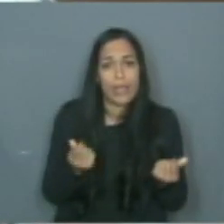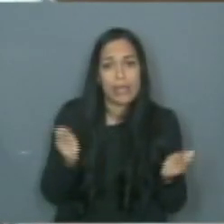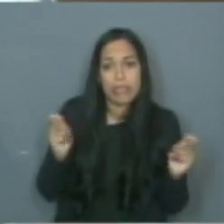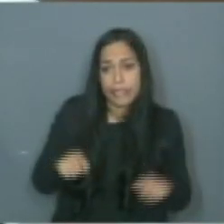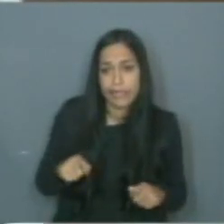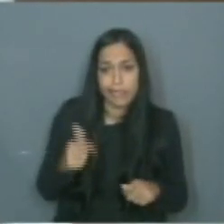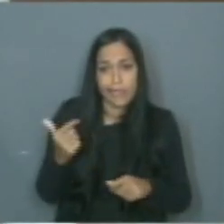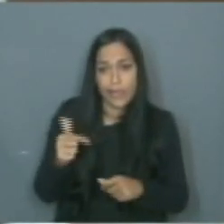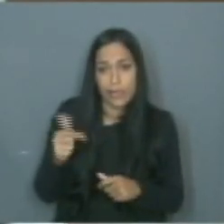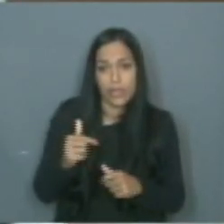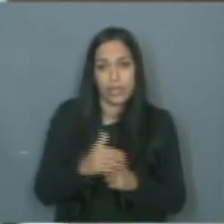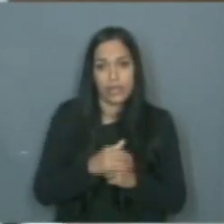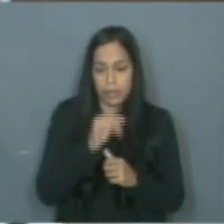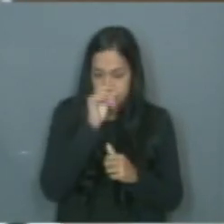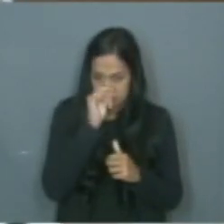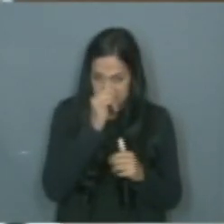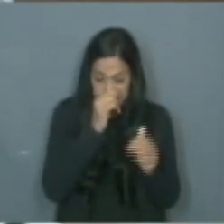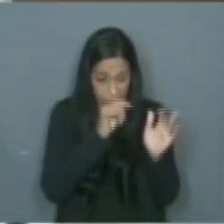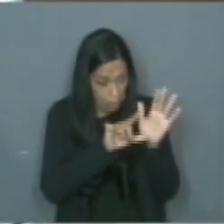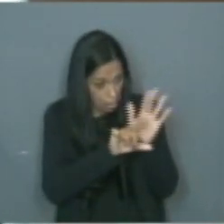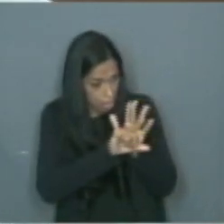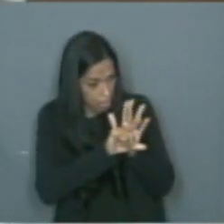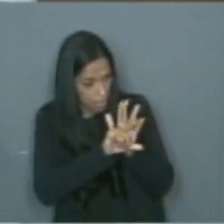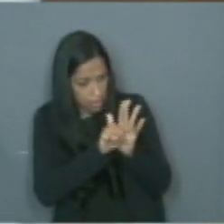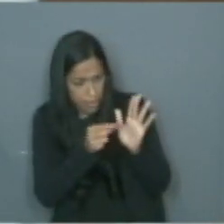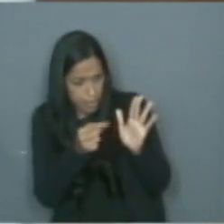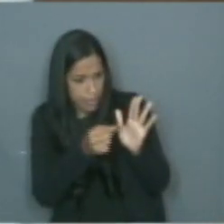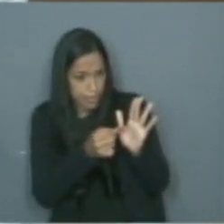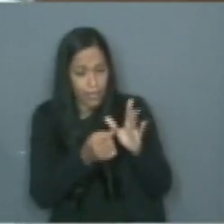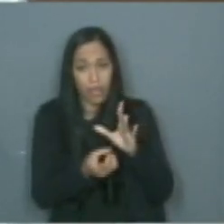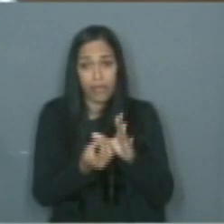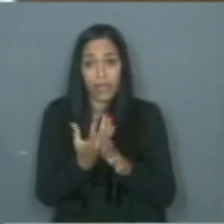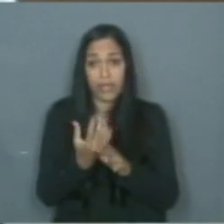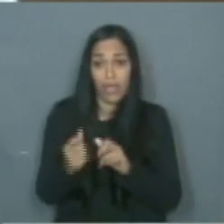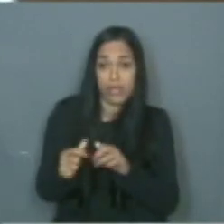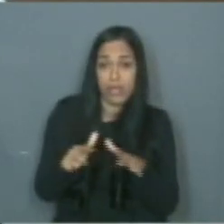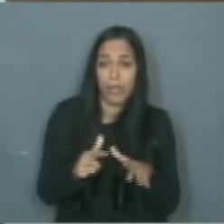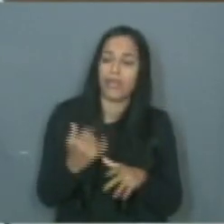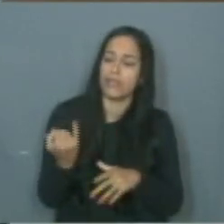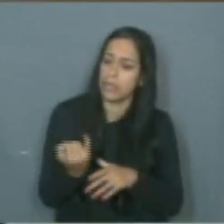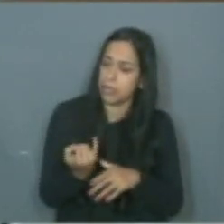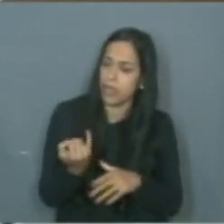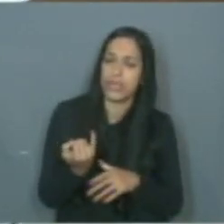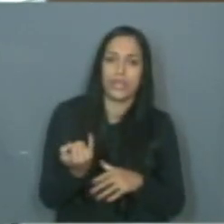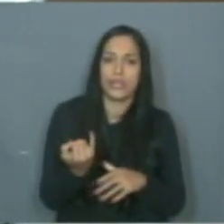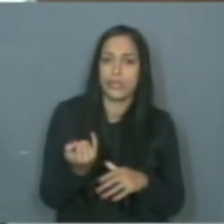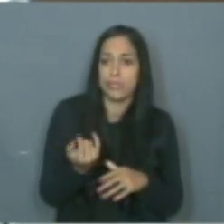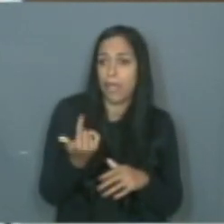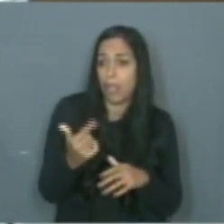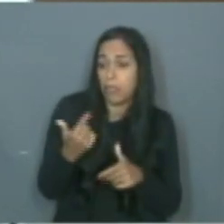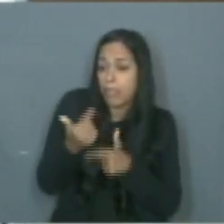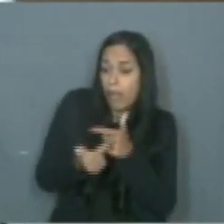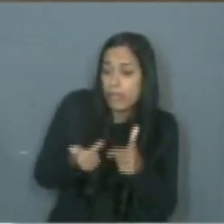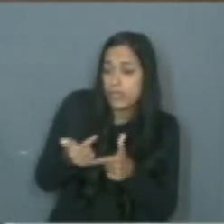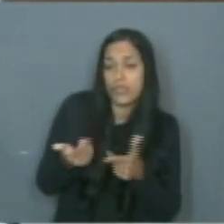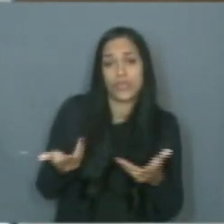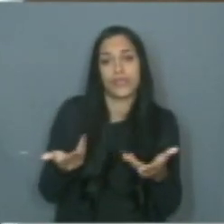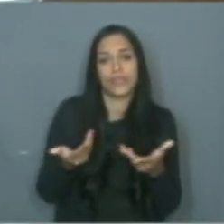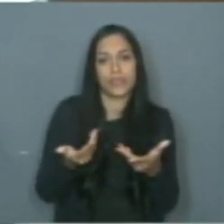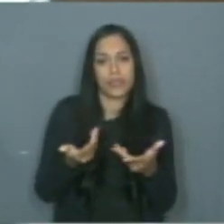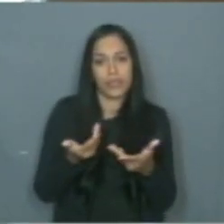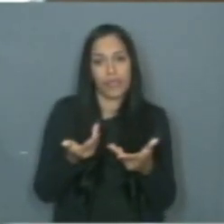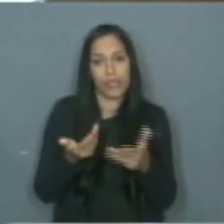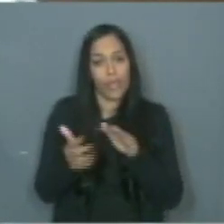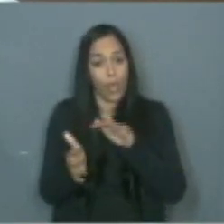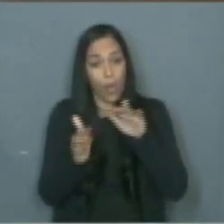ineficaz. É mais uma lei morta. Cria a semana, importante, porém não traz ações. Vamos